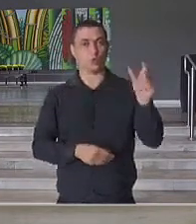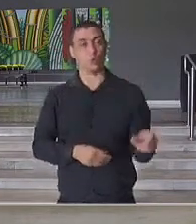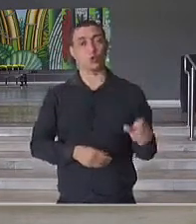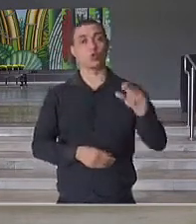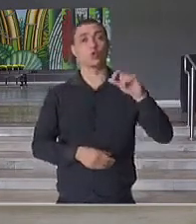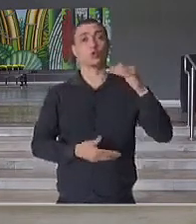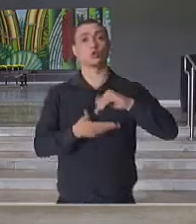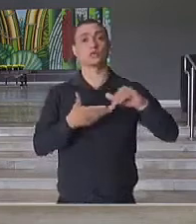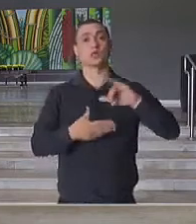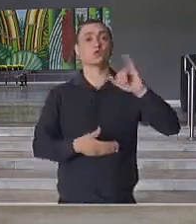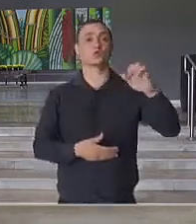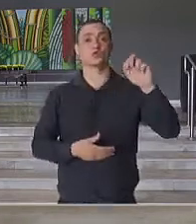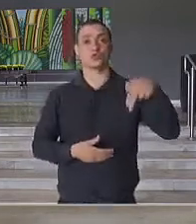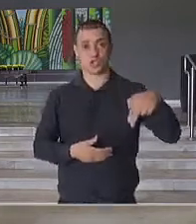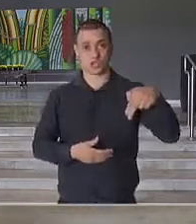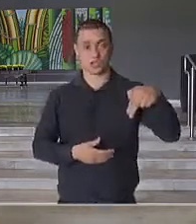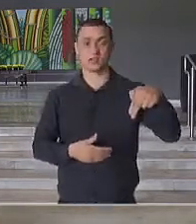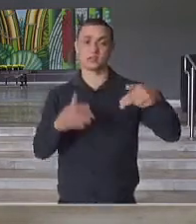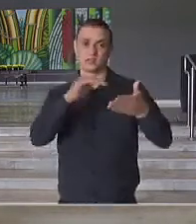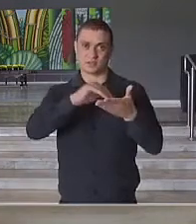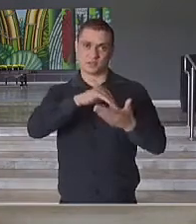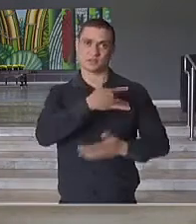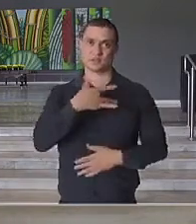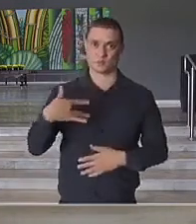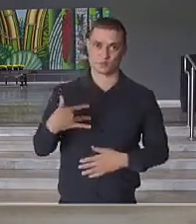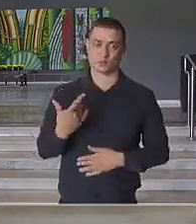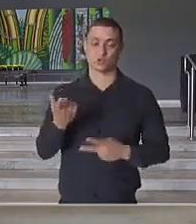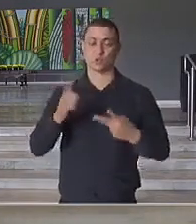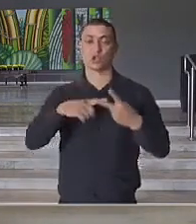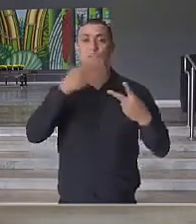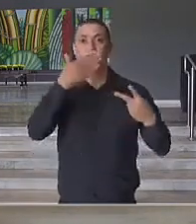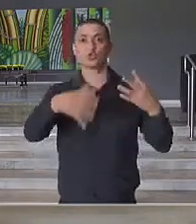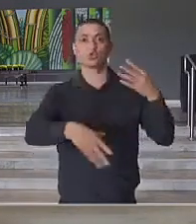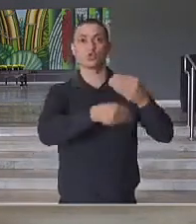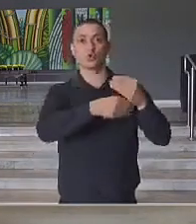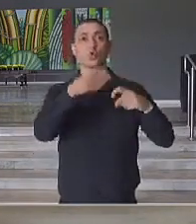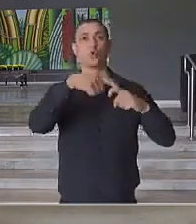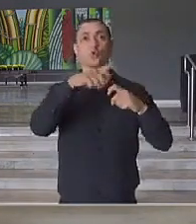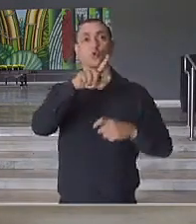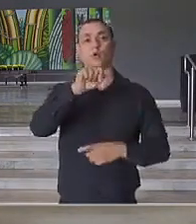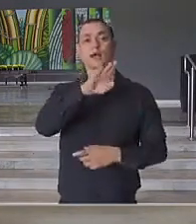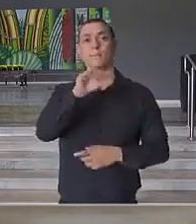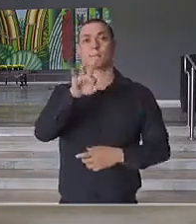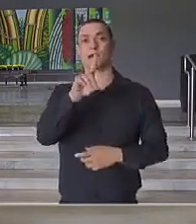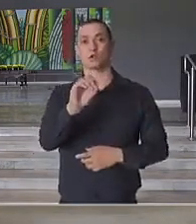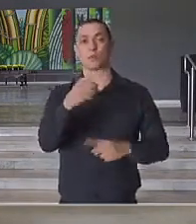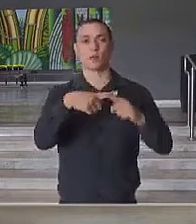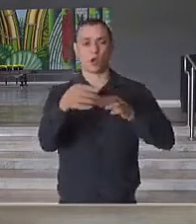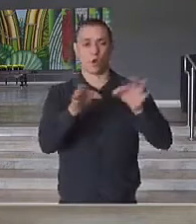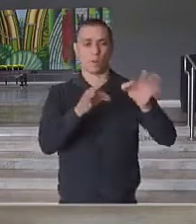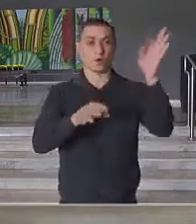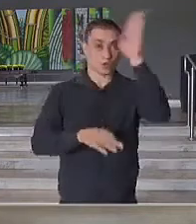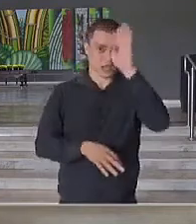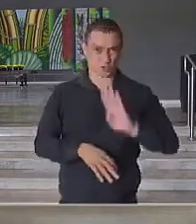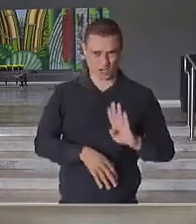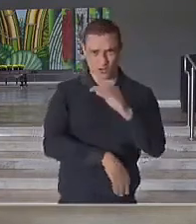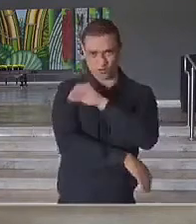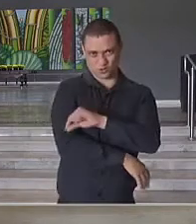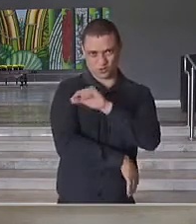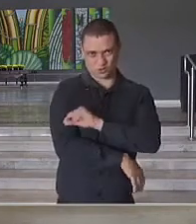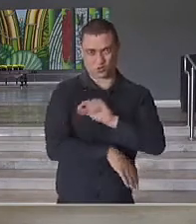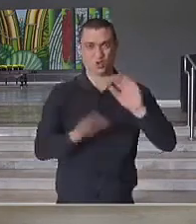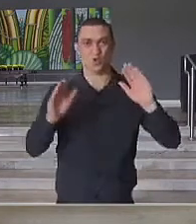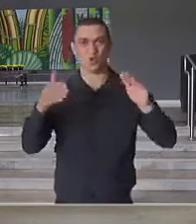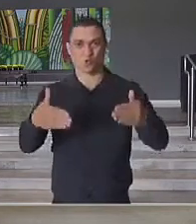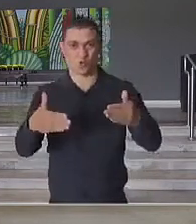dada pelo Jean Gorenstein, como secretário da Saúde de São Paulo, e eu vou pedir a intervenção do Dr. Gabardo, porque o Plano Nacional de Imunização